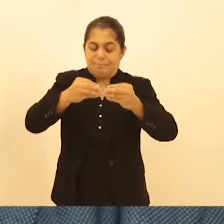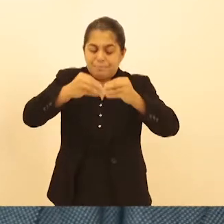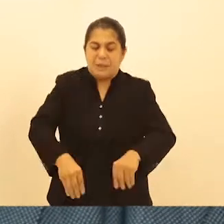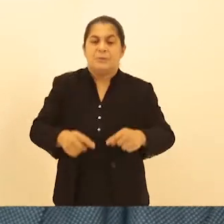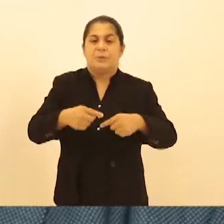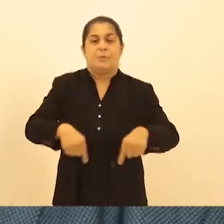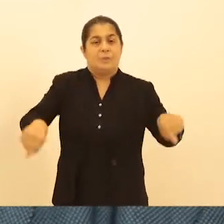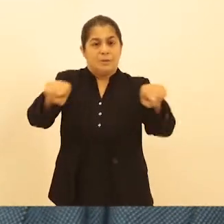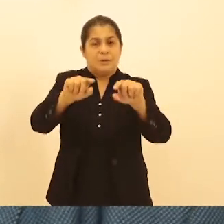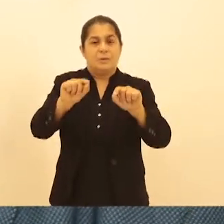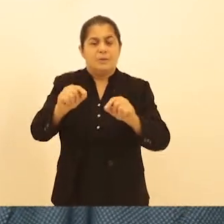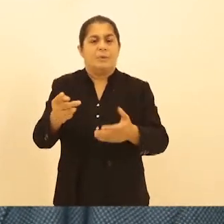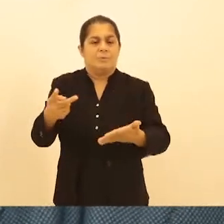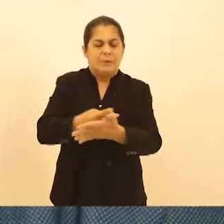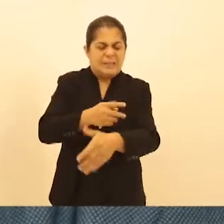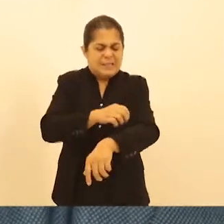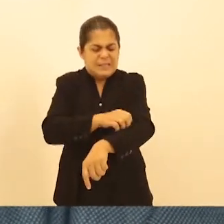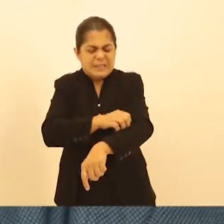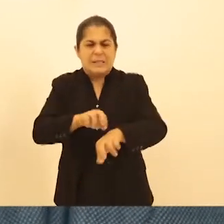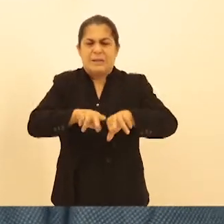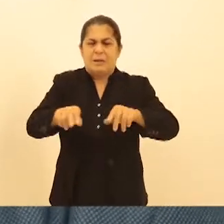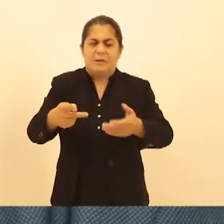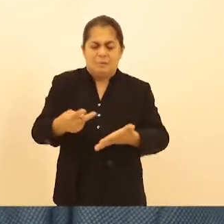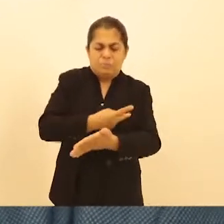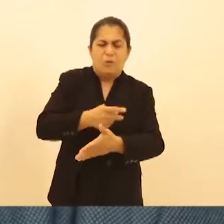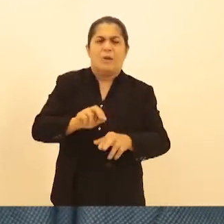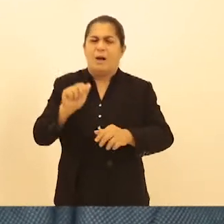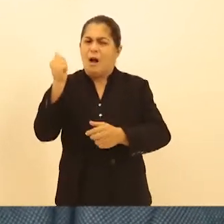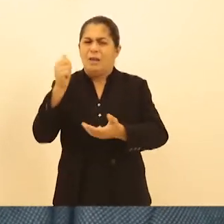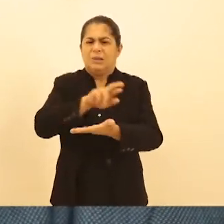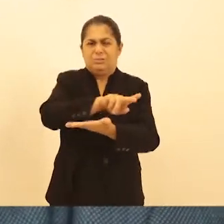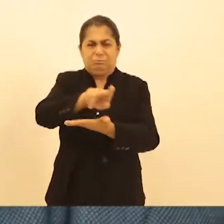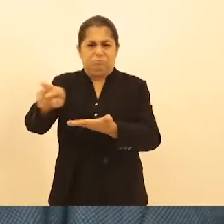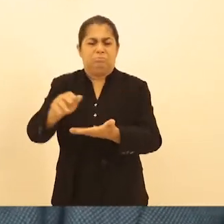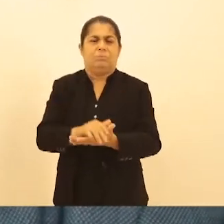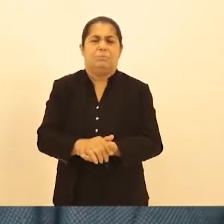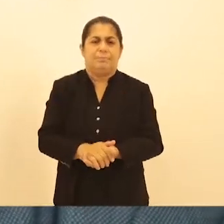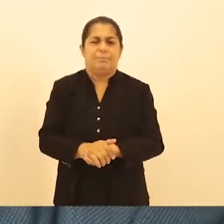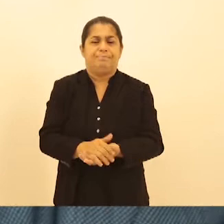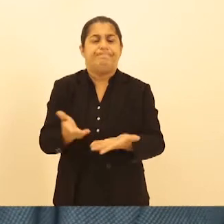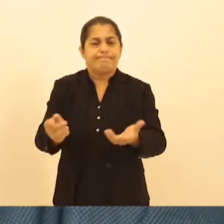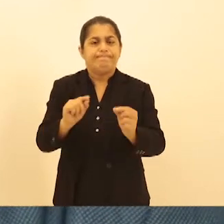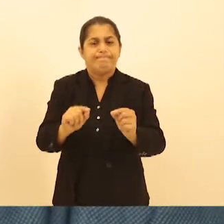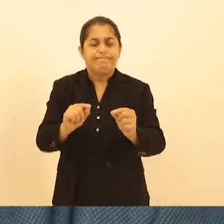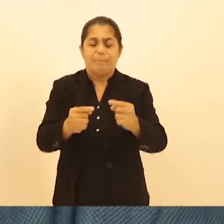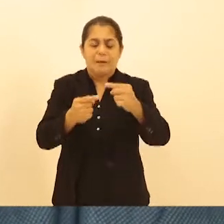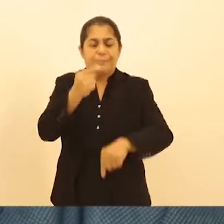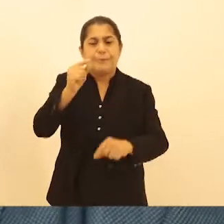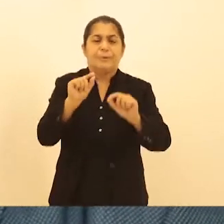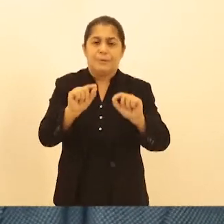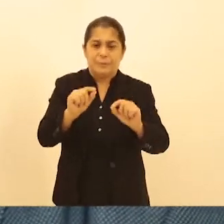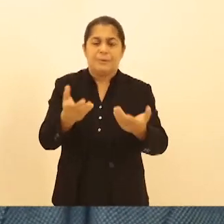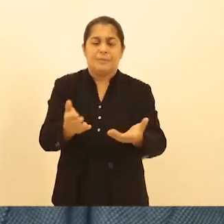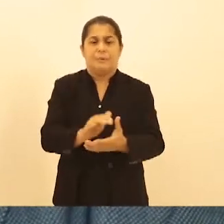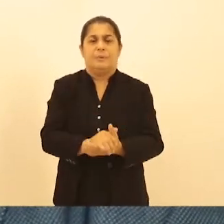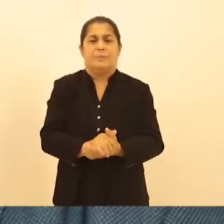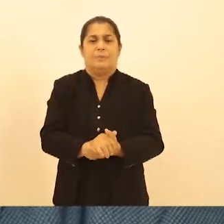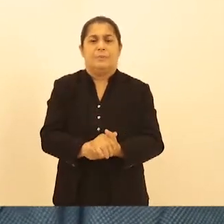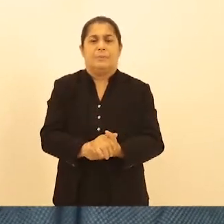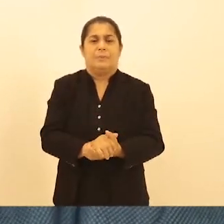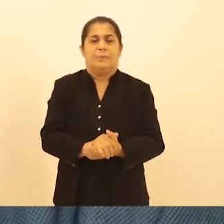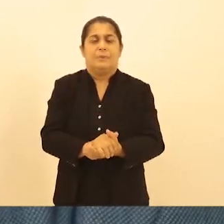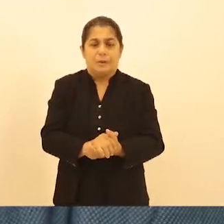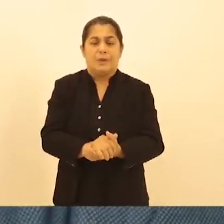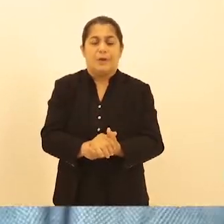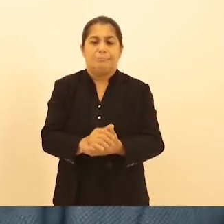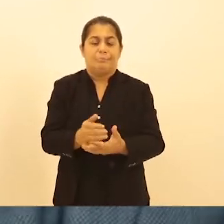por intoxicações reações alérgicas e resposta inadequada o